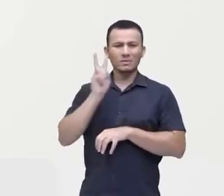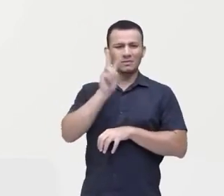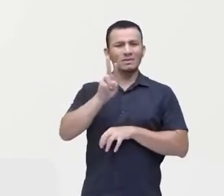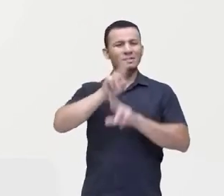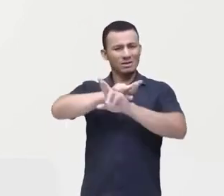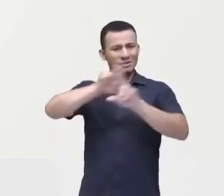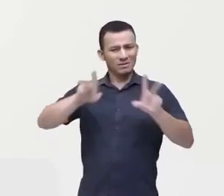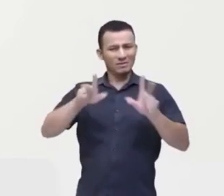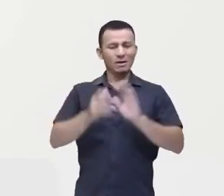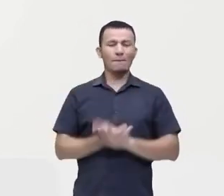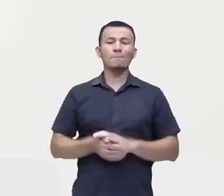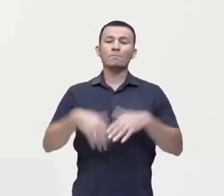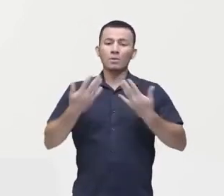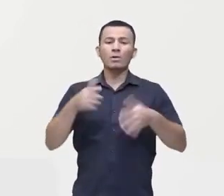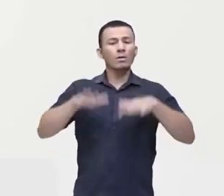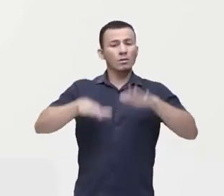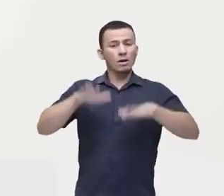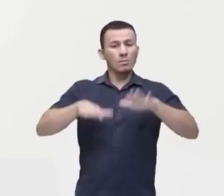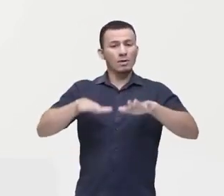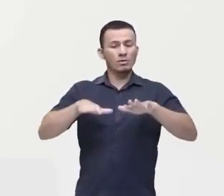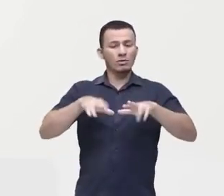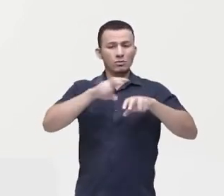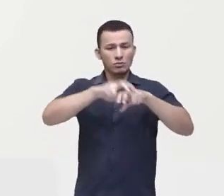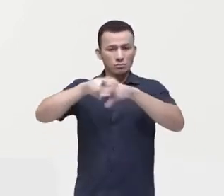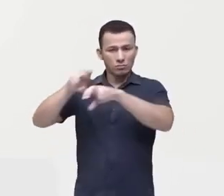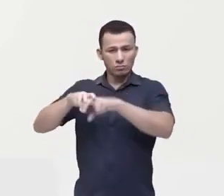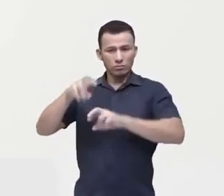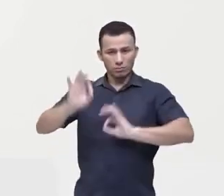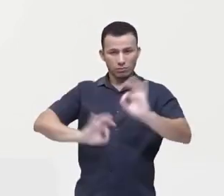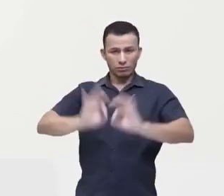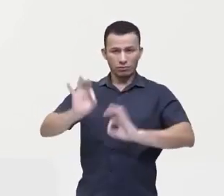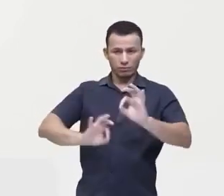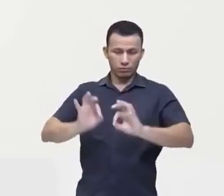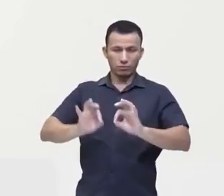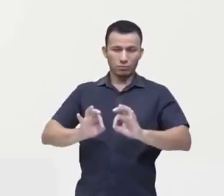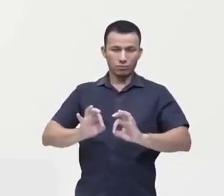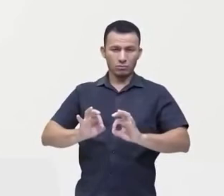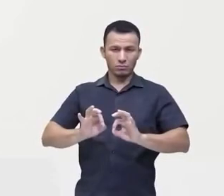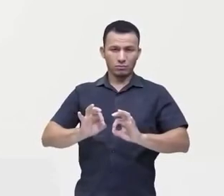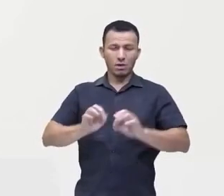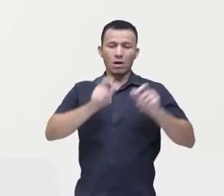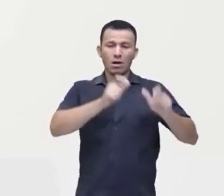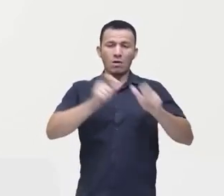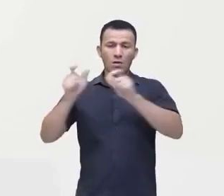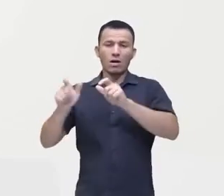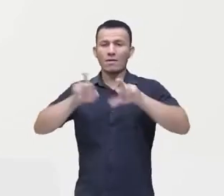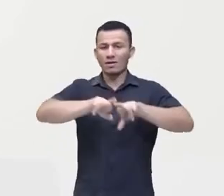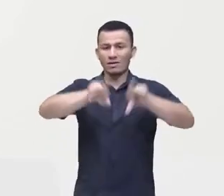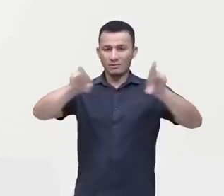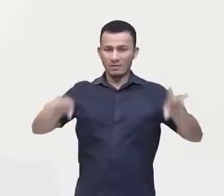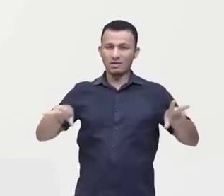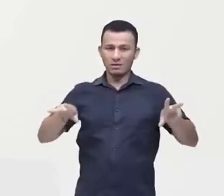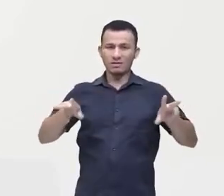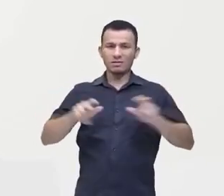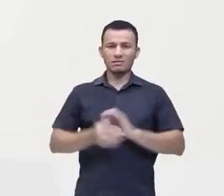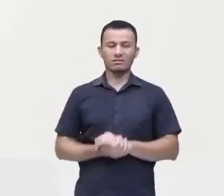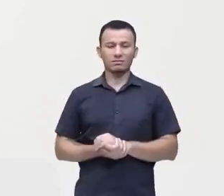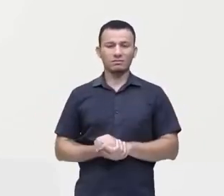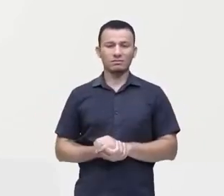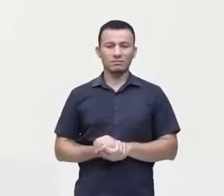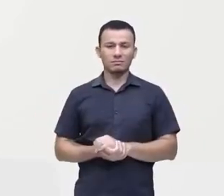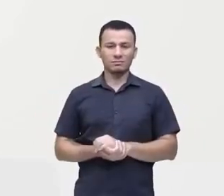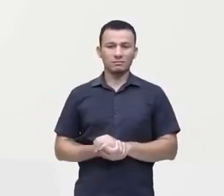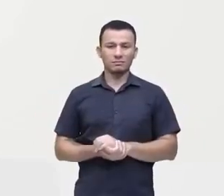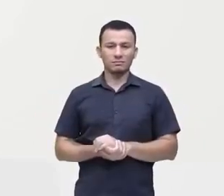Conforme a arrumação das cadeiras, a gente vai ficar em pontos diferentes. Se